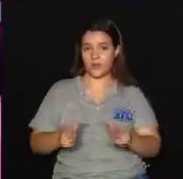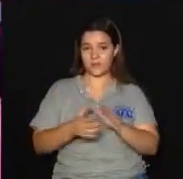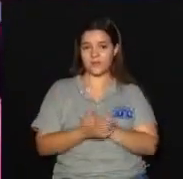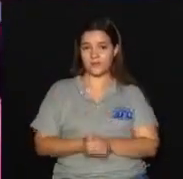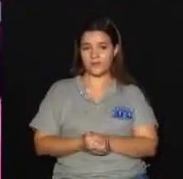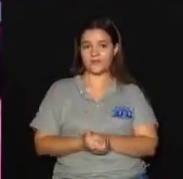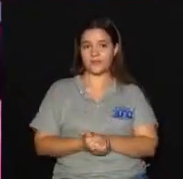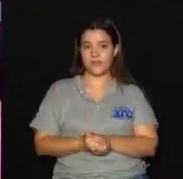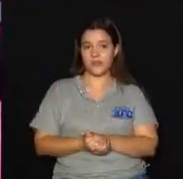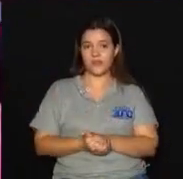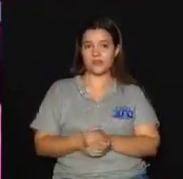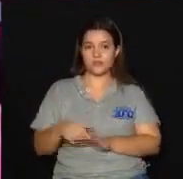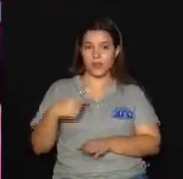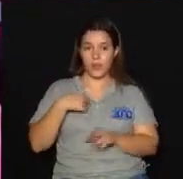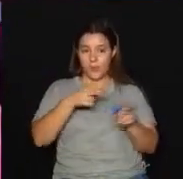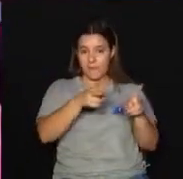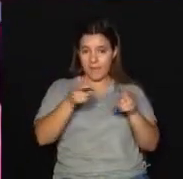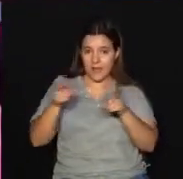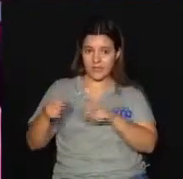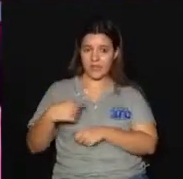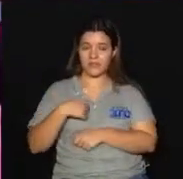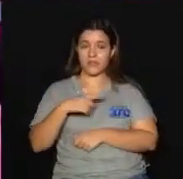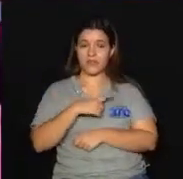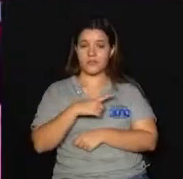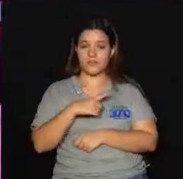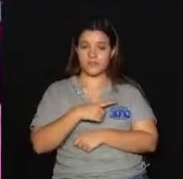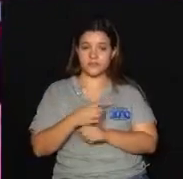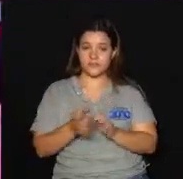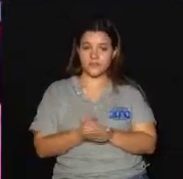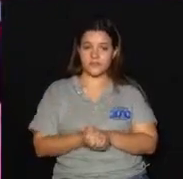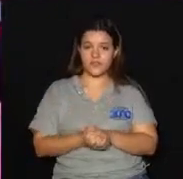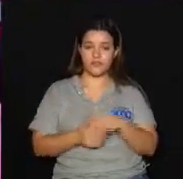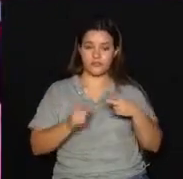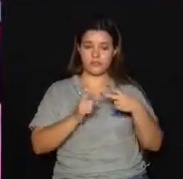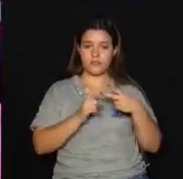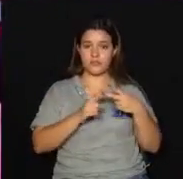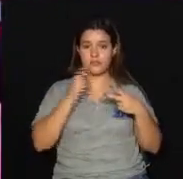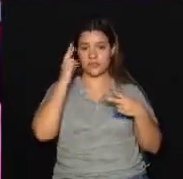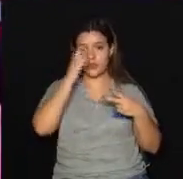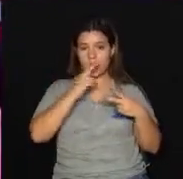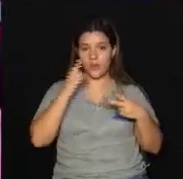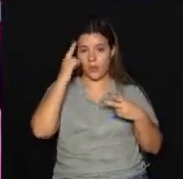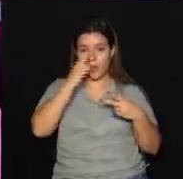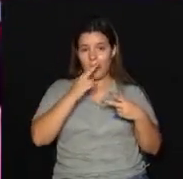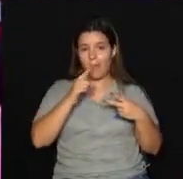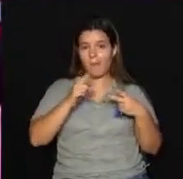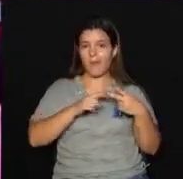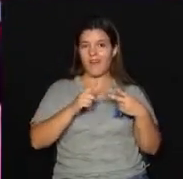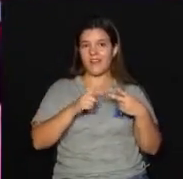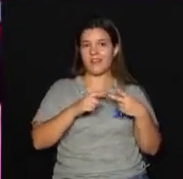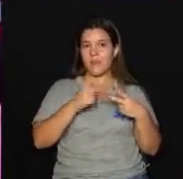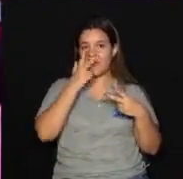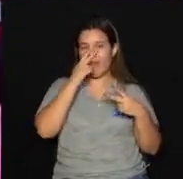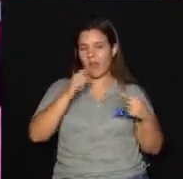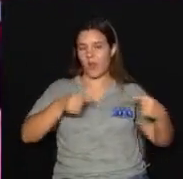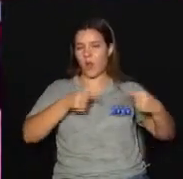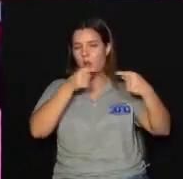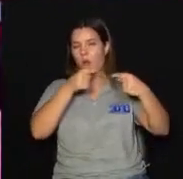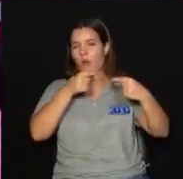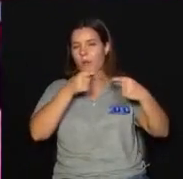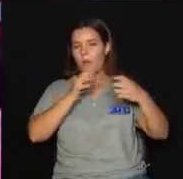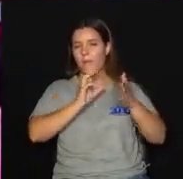Essa é a percepção que eu tenho. Quer dizer, o Rafa era uma oposição